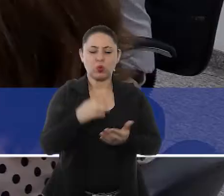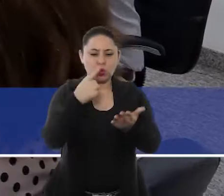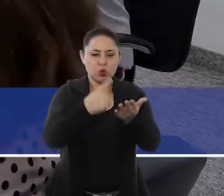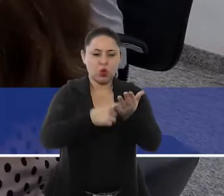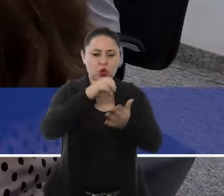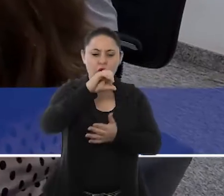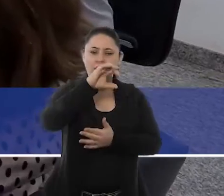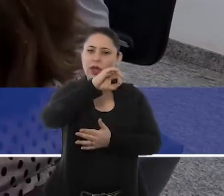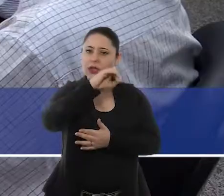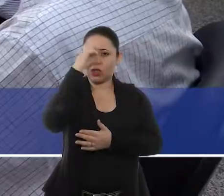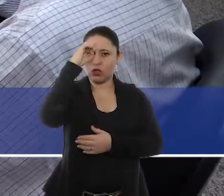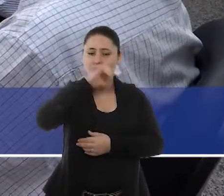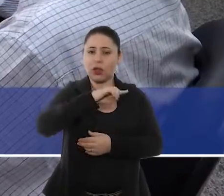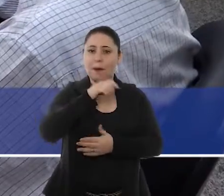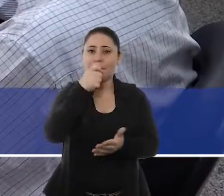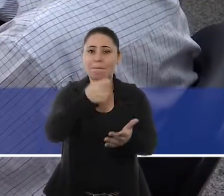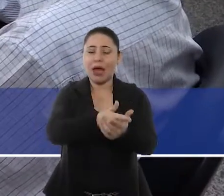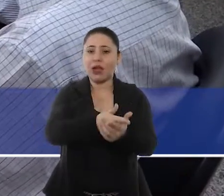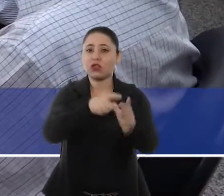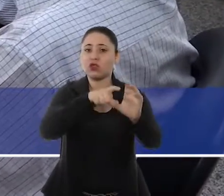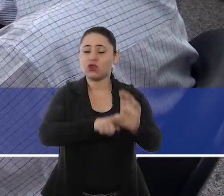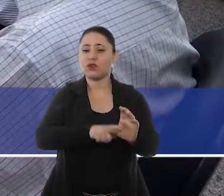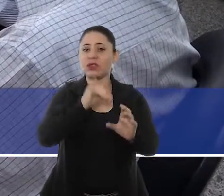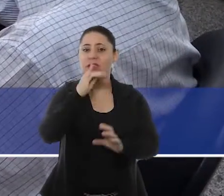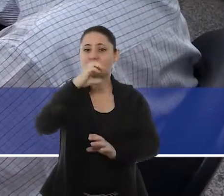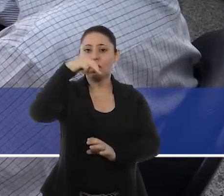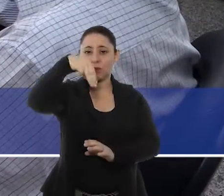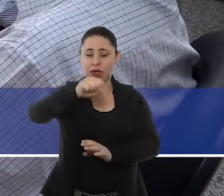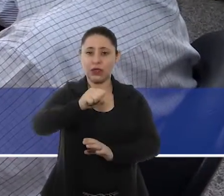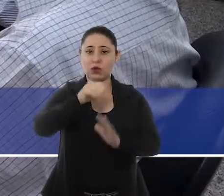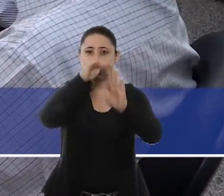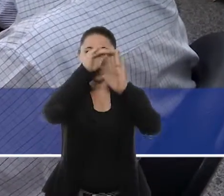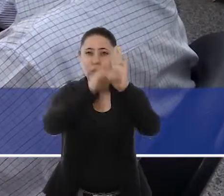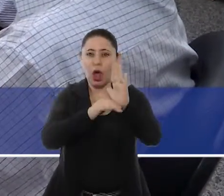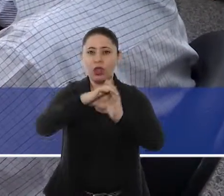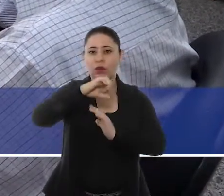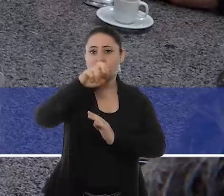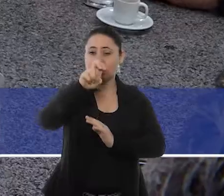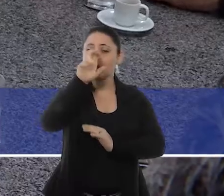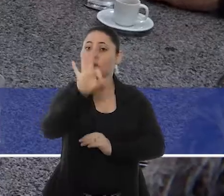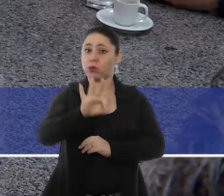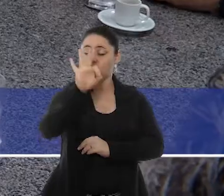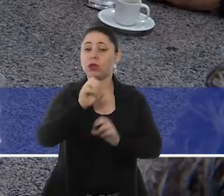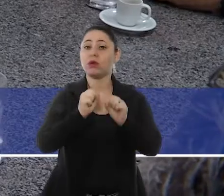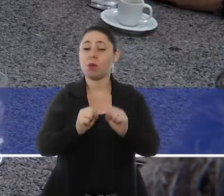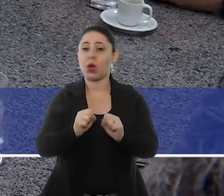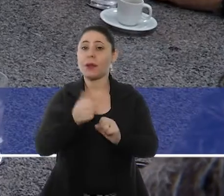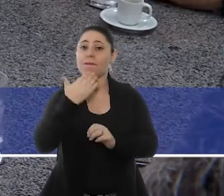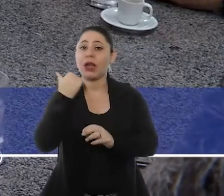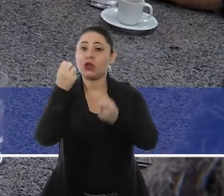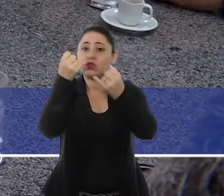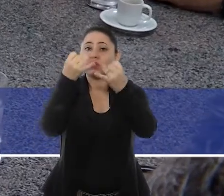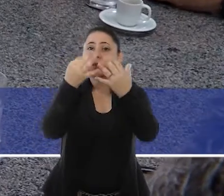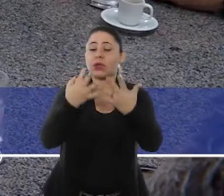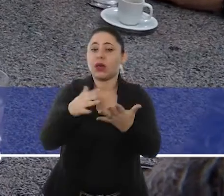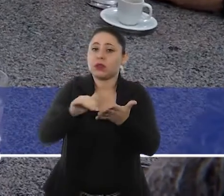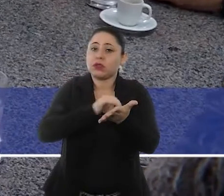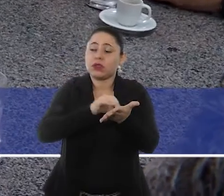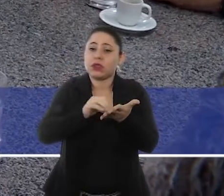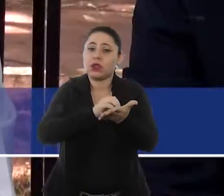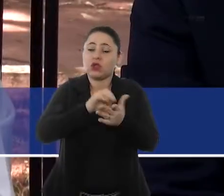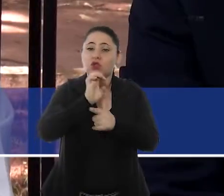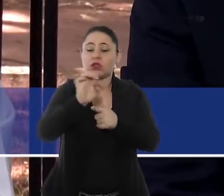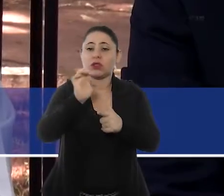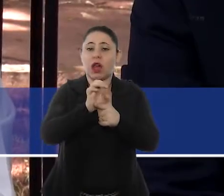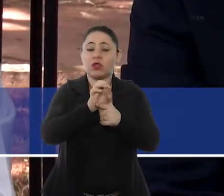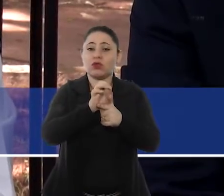governador Reinaldo Azambuja. O prazo de 90 dias para pagar dívidas do ICMS, com descontos que podem chegar a